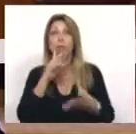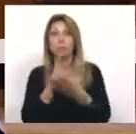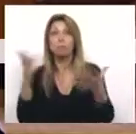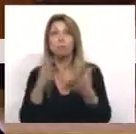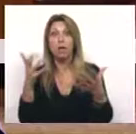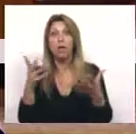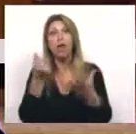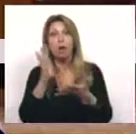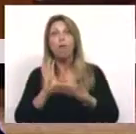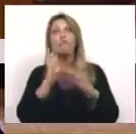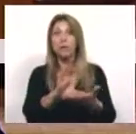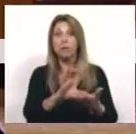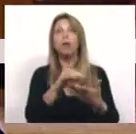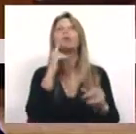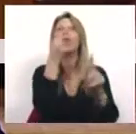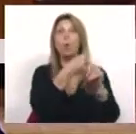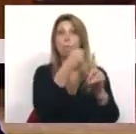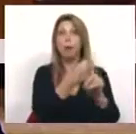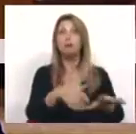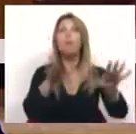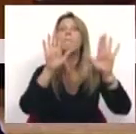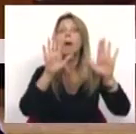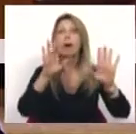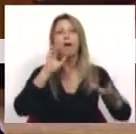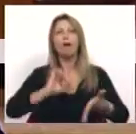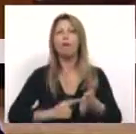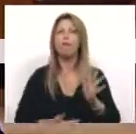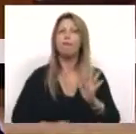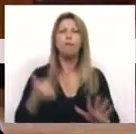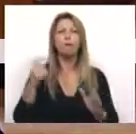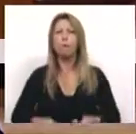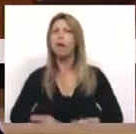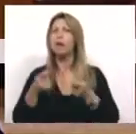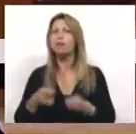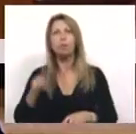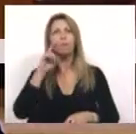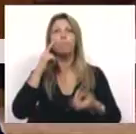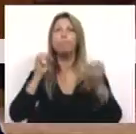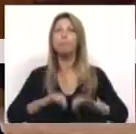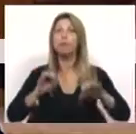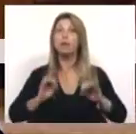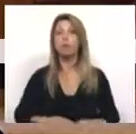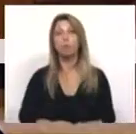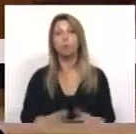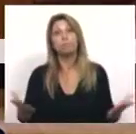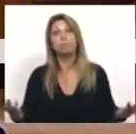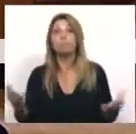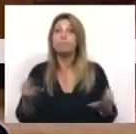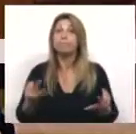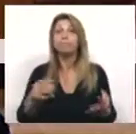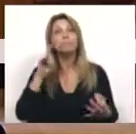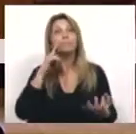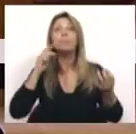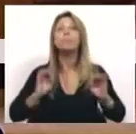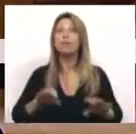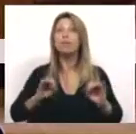vai para o combate, mas é fundamental apostar seriamente na prevenção. E, de facto, a prevenção